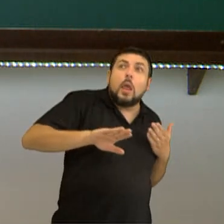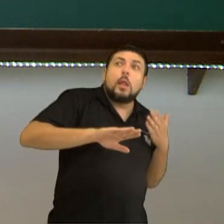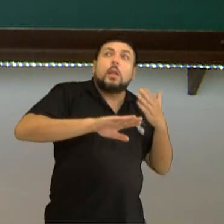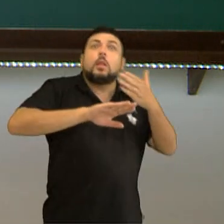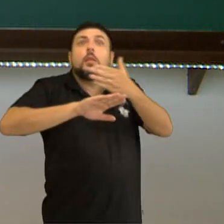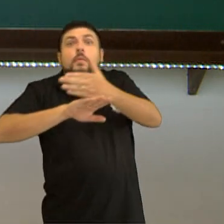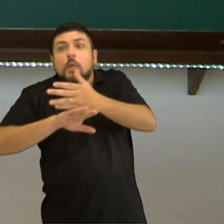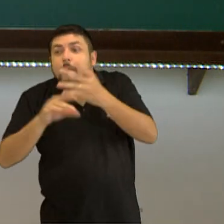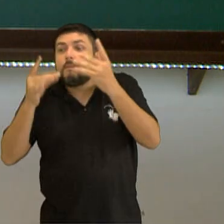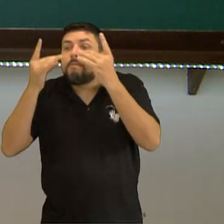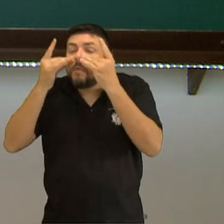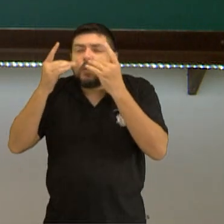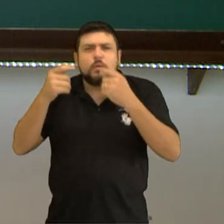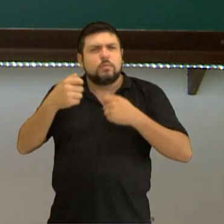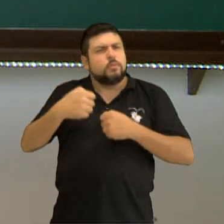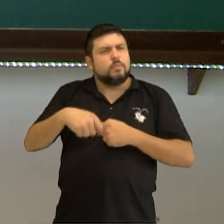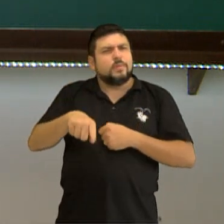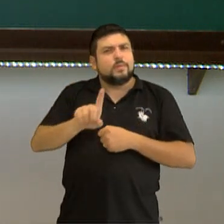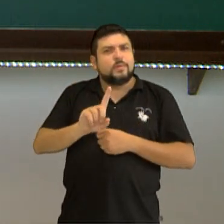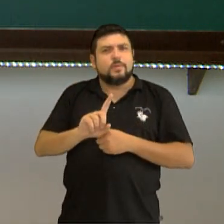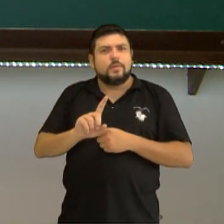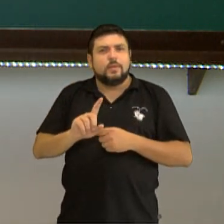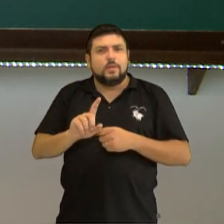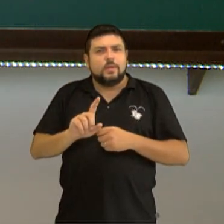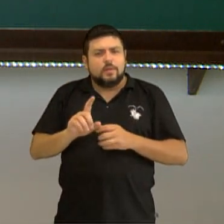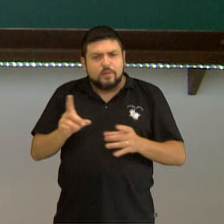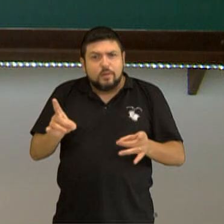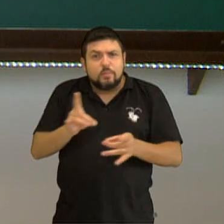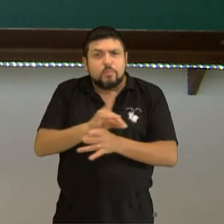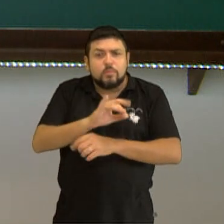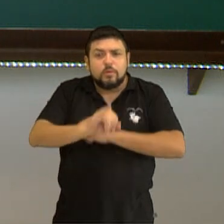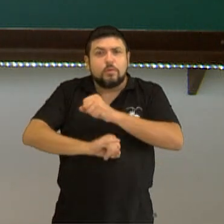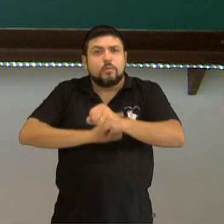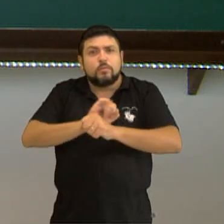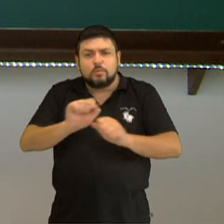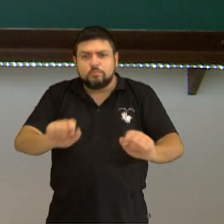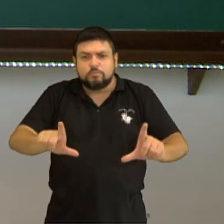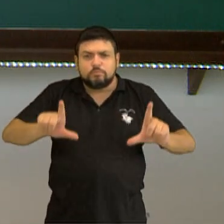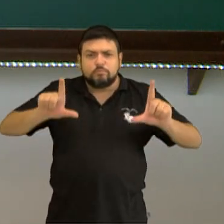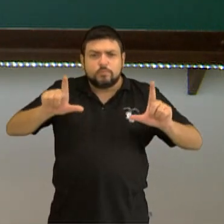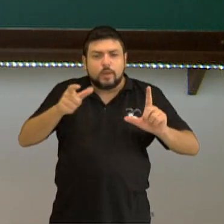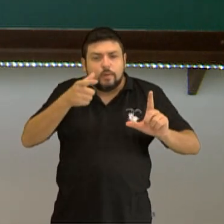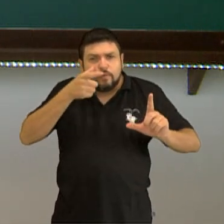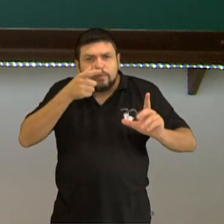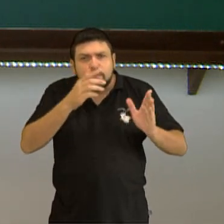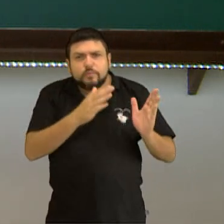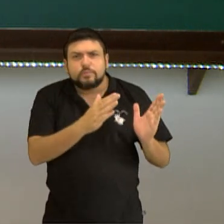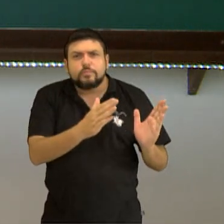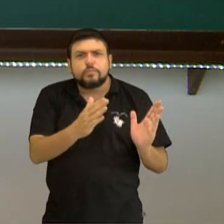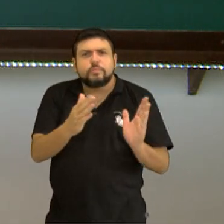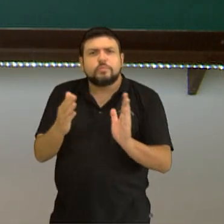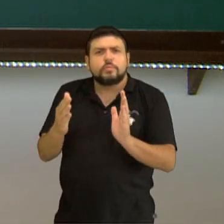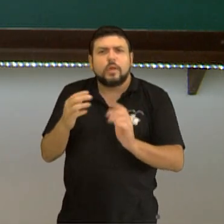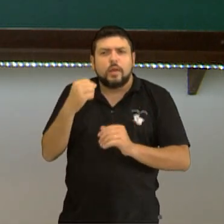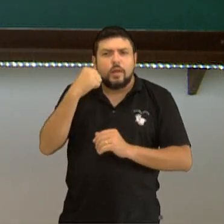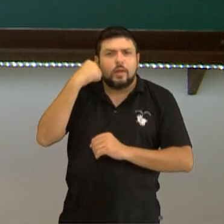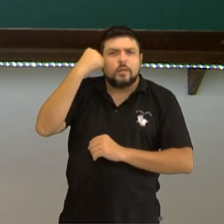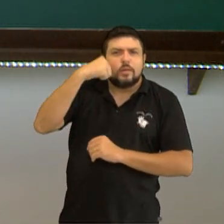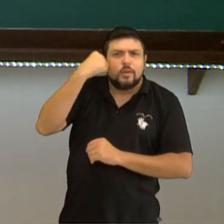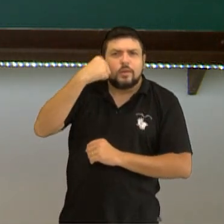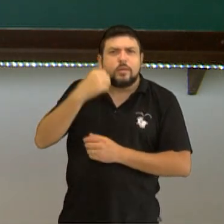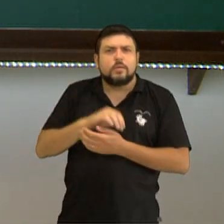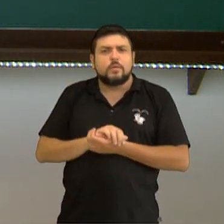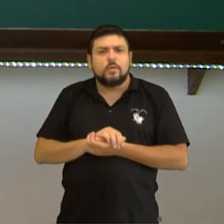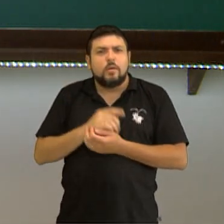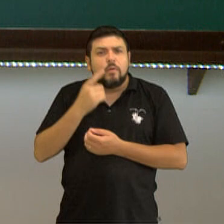lá no site de uma Assembleia Legislativa, entra no site de uma Câmara Municipal, do Senado Federal, vejam o que se vota